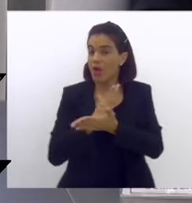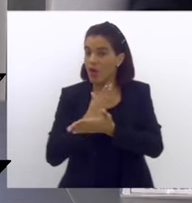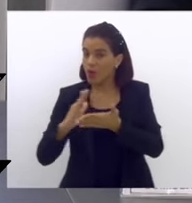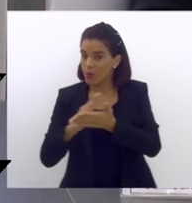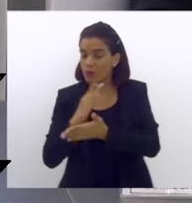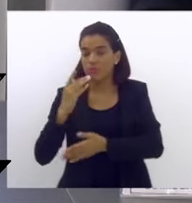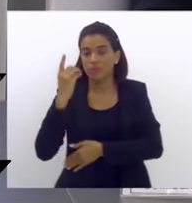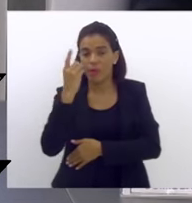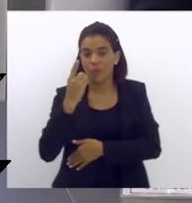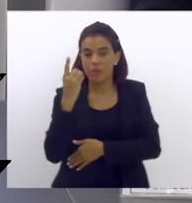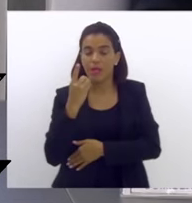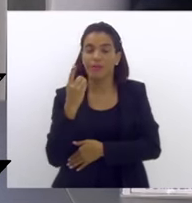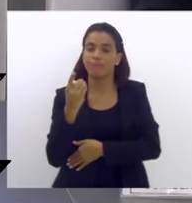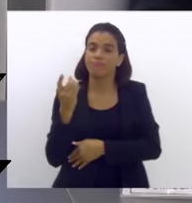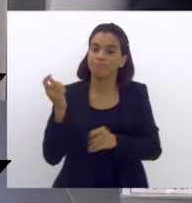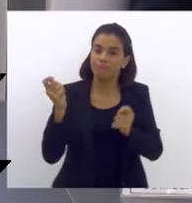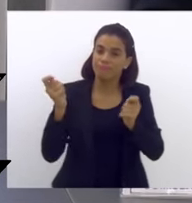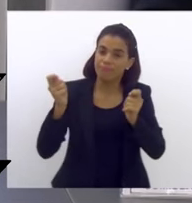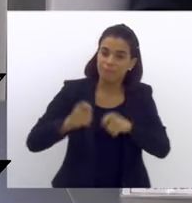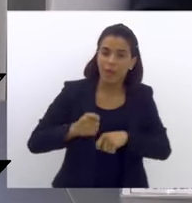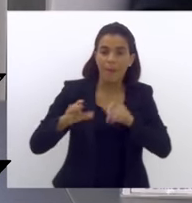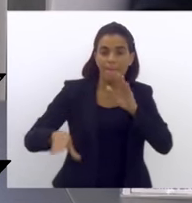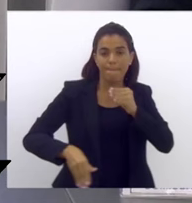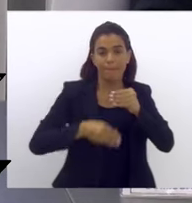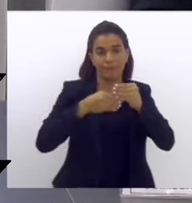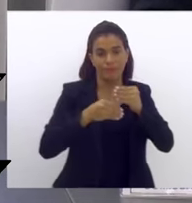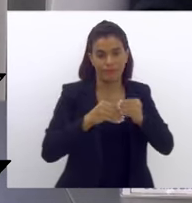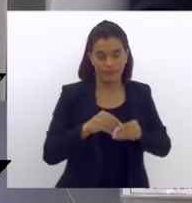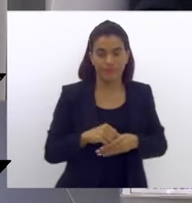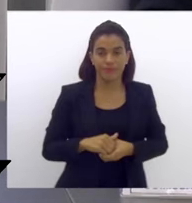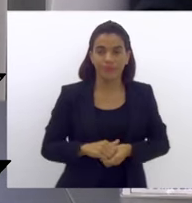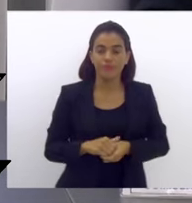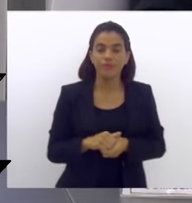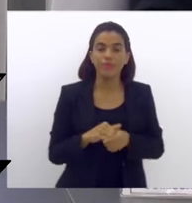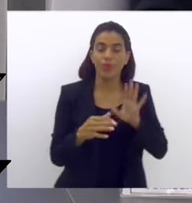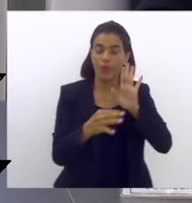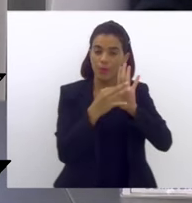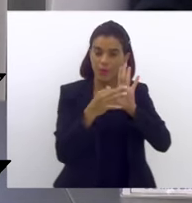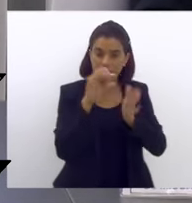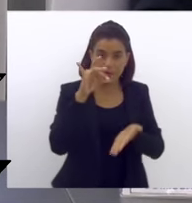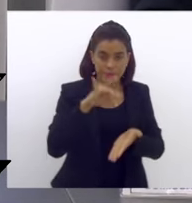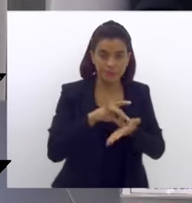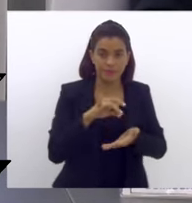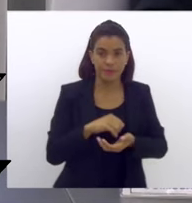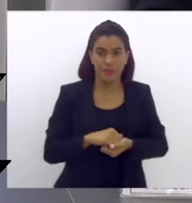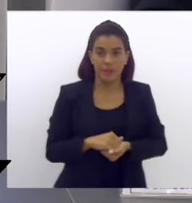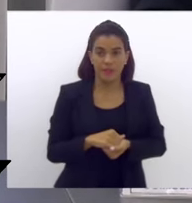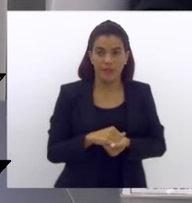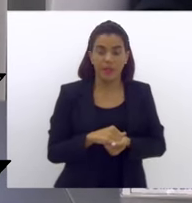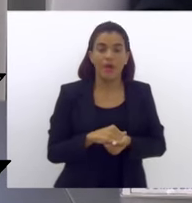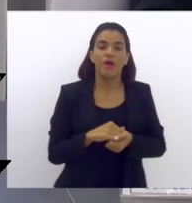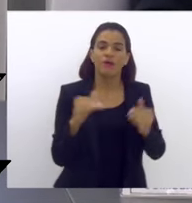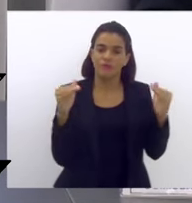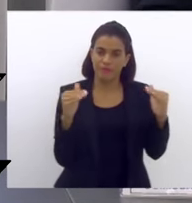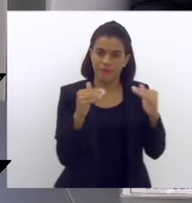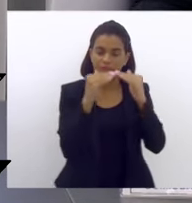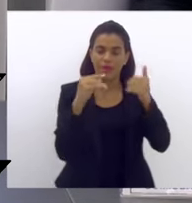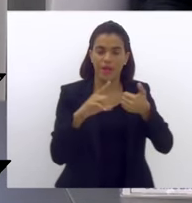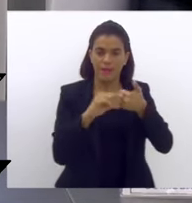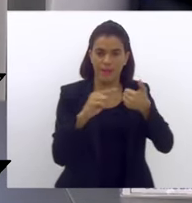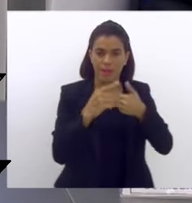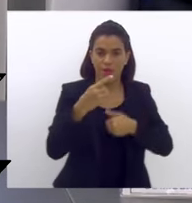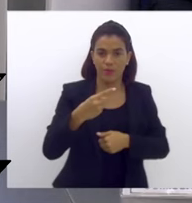incorporá-lo ao seu próprio relatório seu voto divergente o parecer original era favorável às emendas